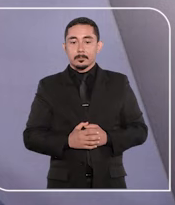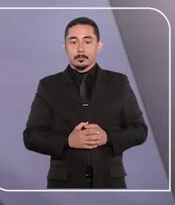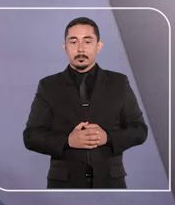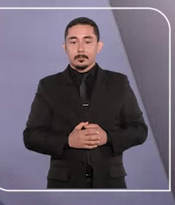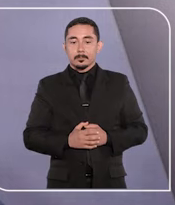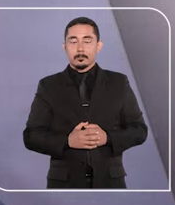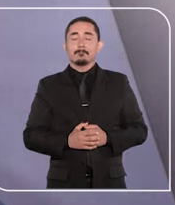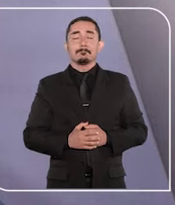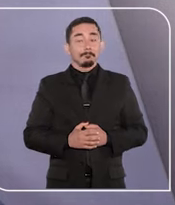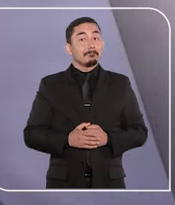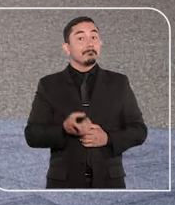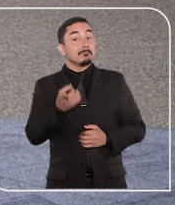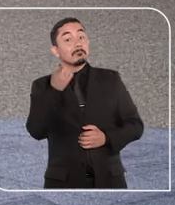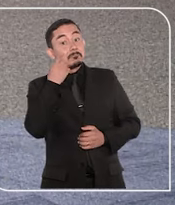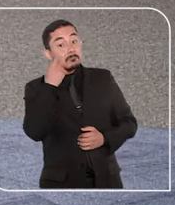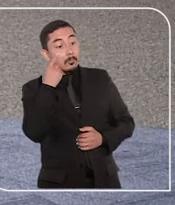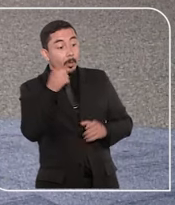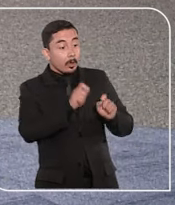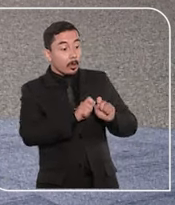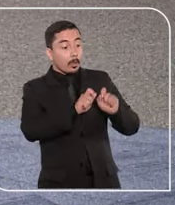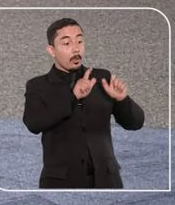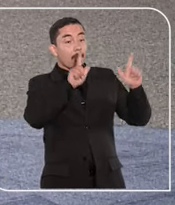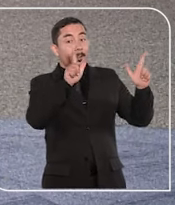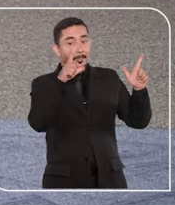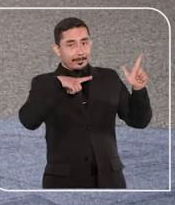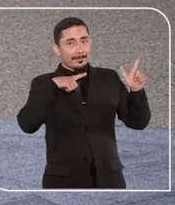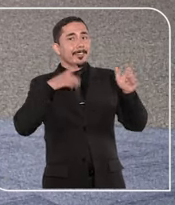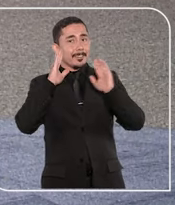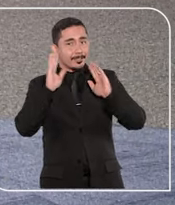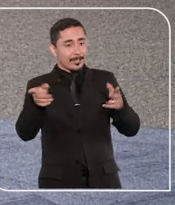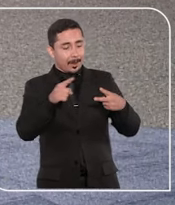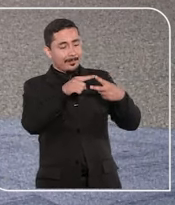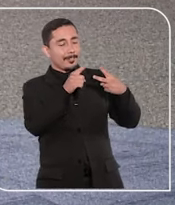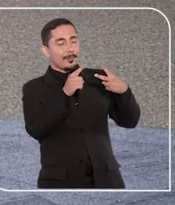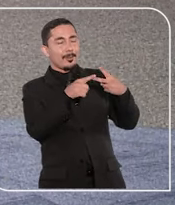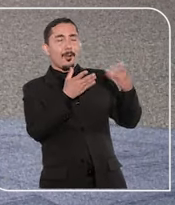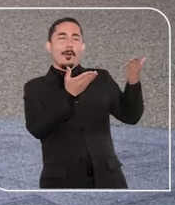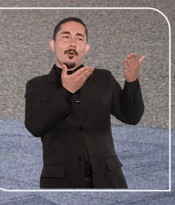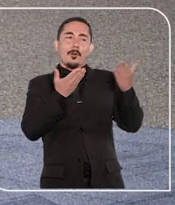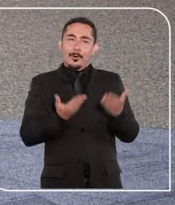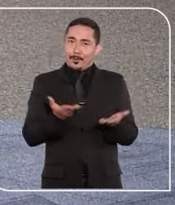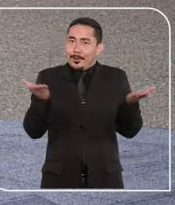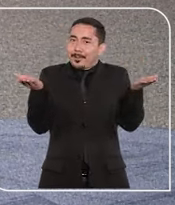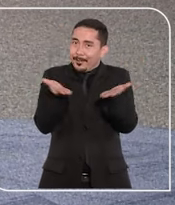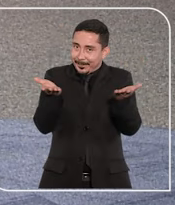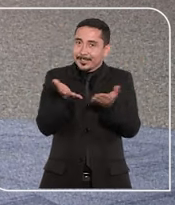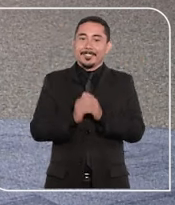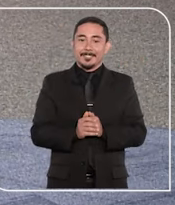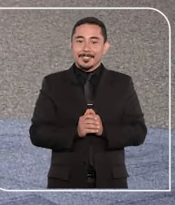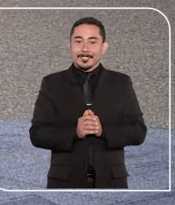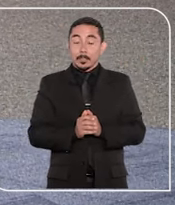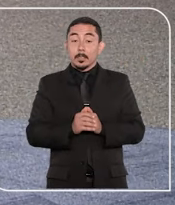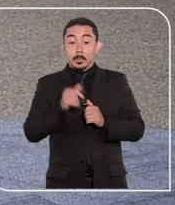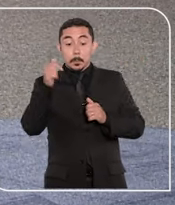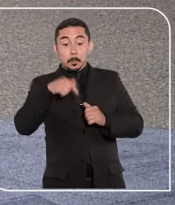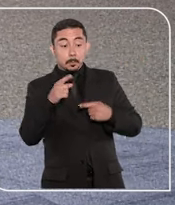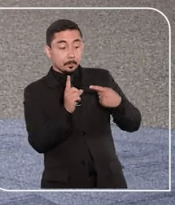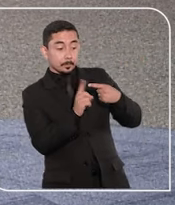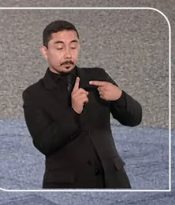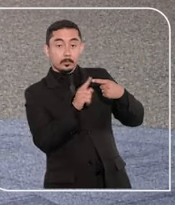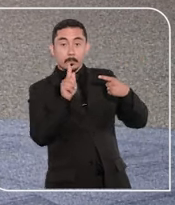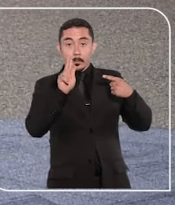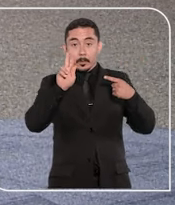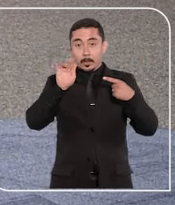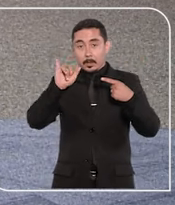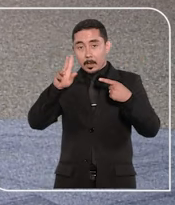E bora olhar aqui para o nosso telão, porque eu já estou com os nossos dois ilustres convidados de hoje. Estou aqui com